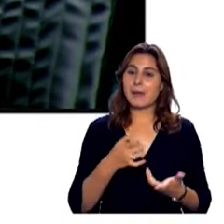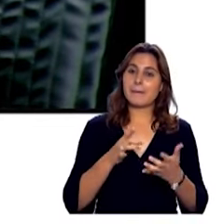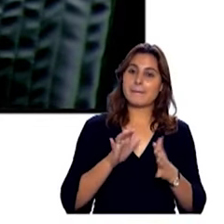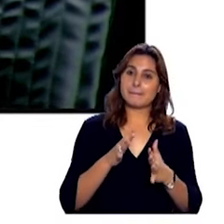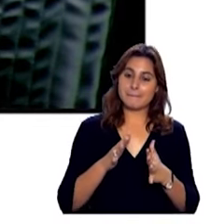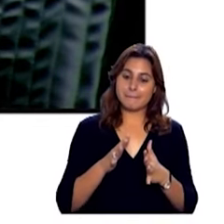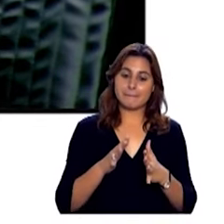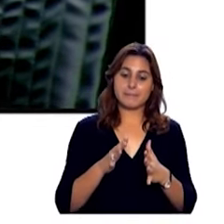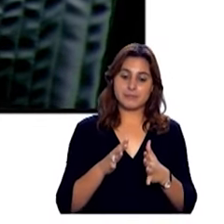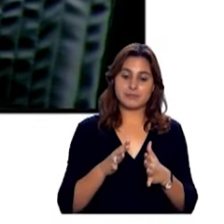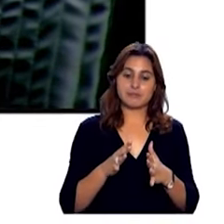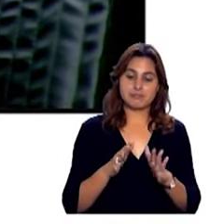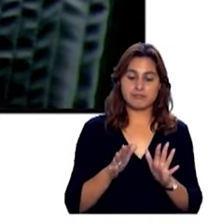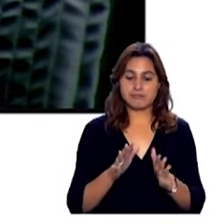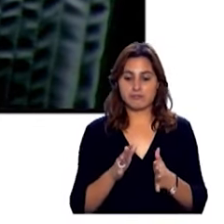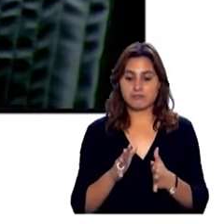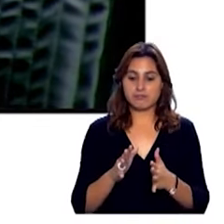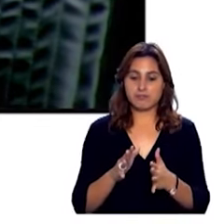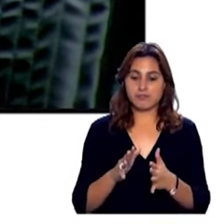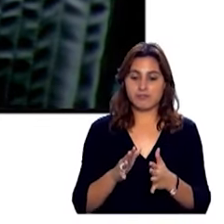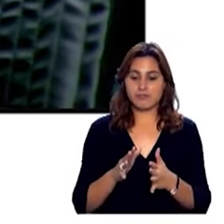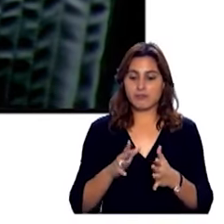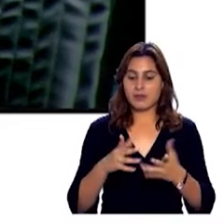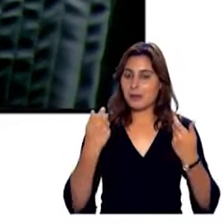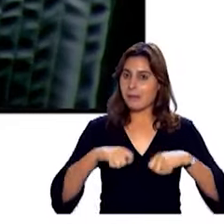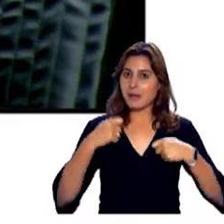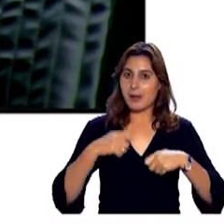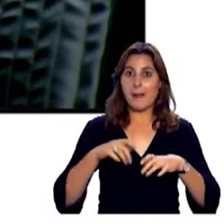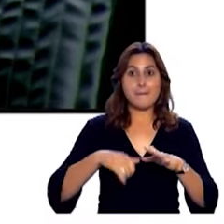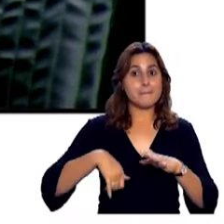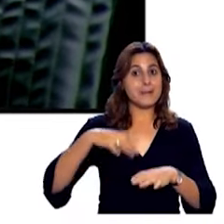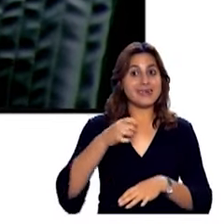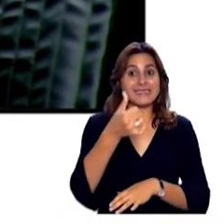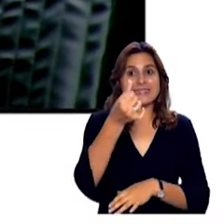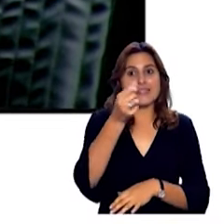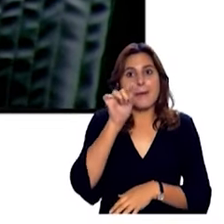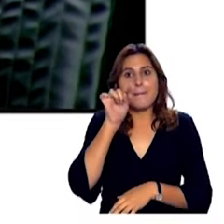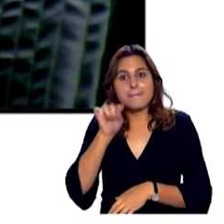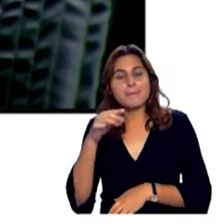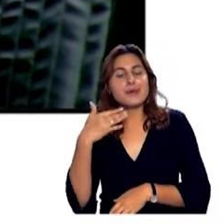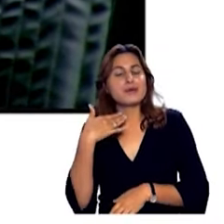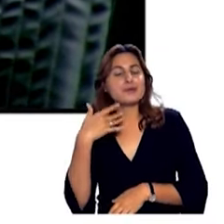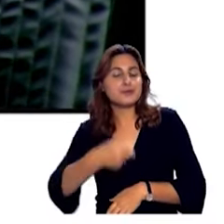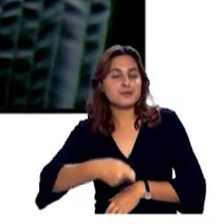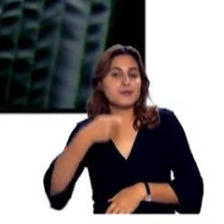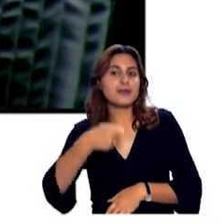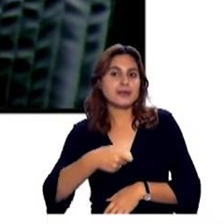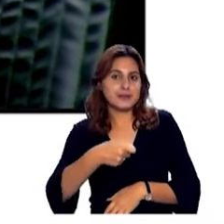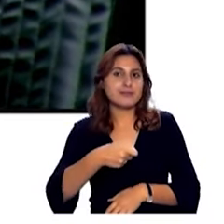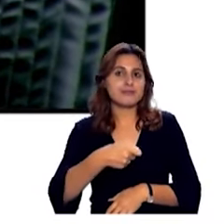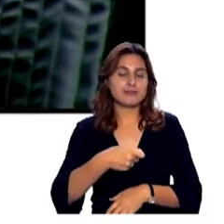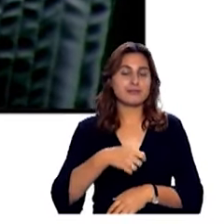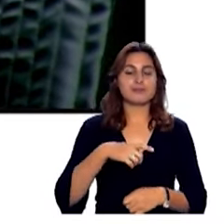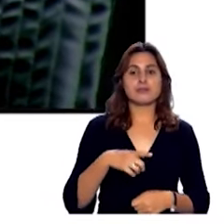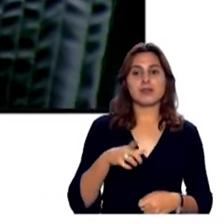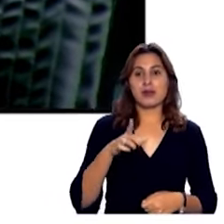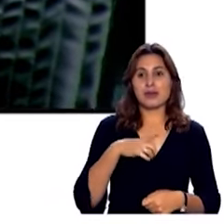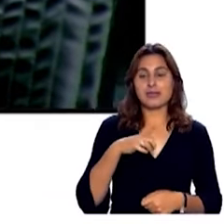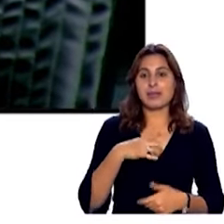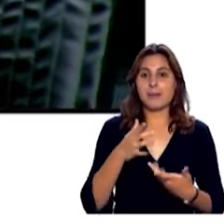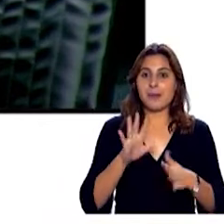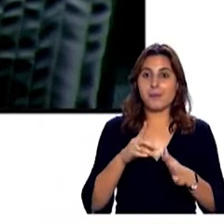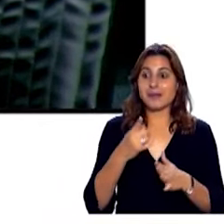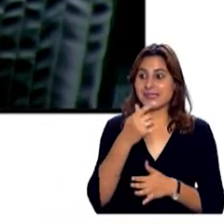de Talvez uma necessidade de mais de 6.000 juízes para que a gente pudesse absorver a mesma quantidade de 100